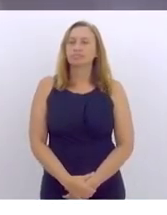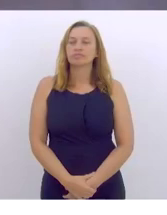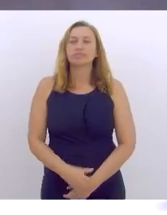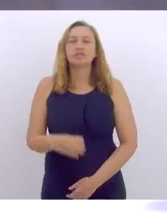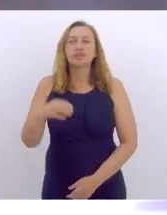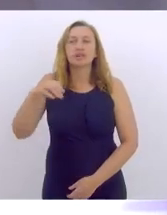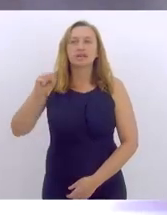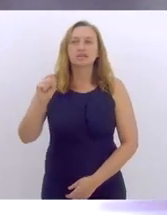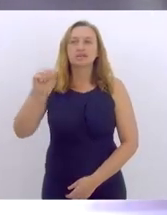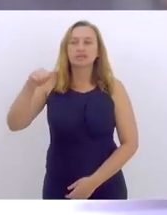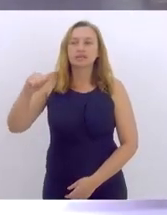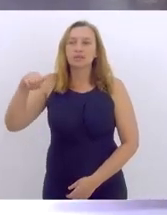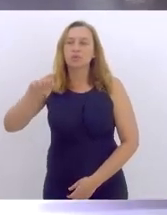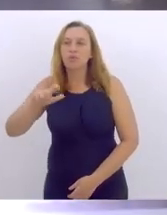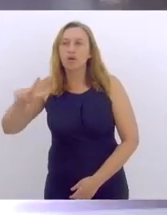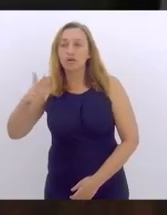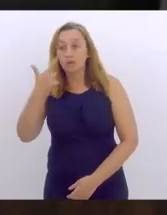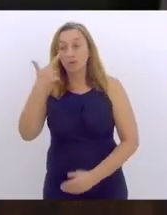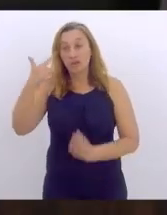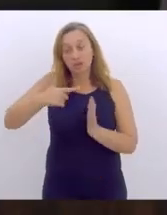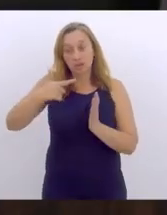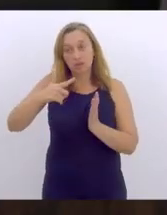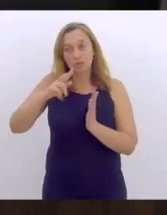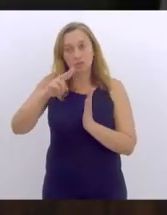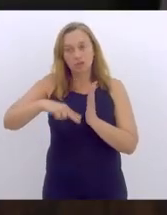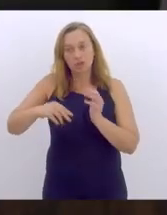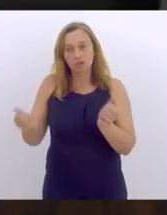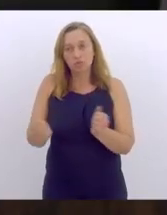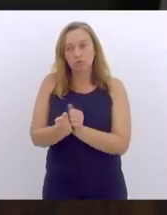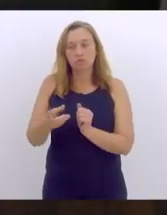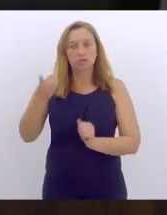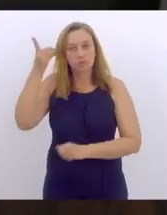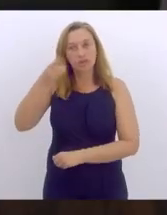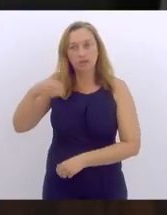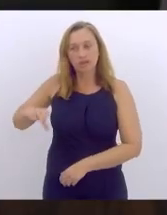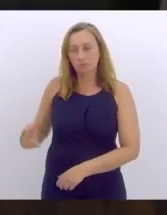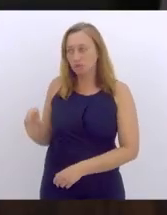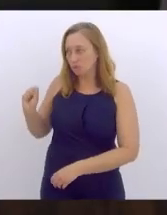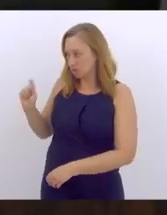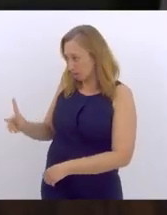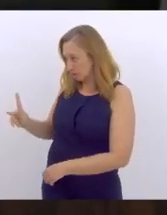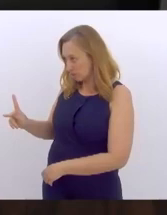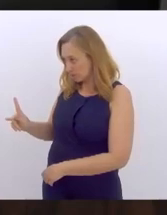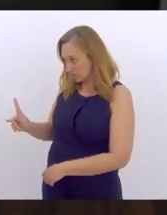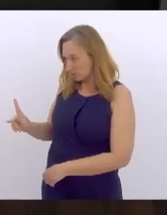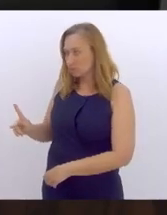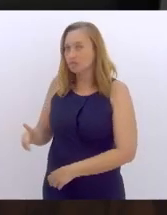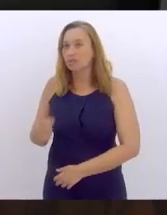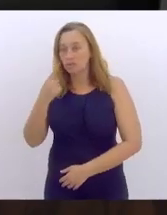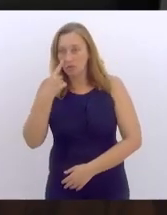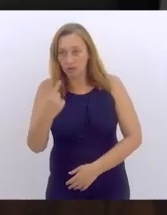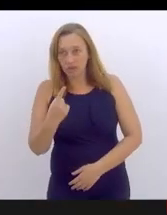Samuel, eu estou costurando aqui um texto com o deputado Carlos Mink, tá ok? Senhor presidente. Ouviu, Samuel?